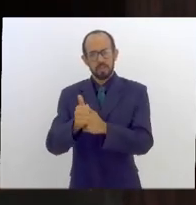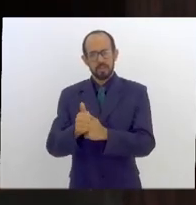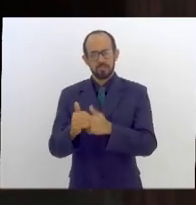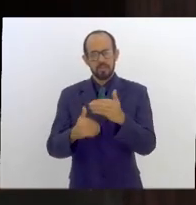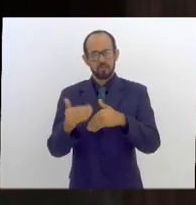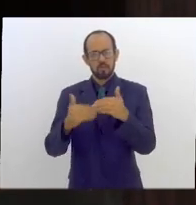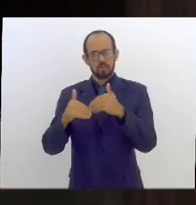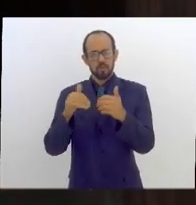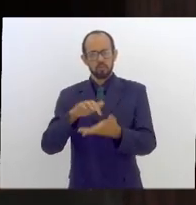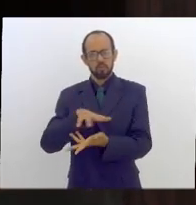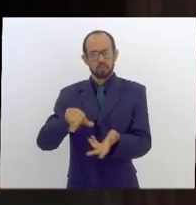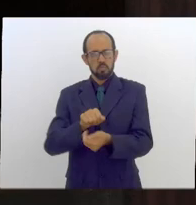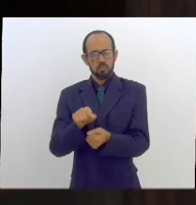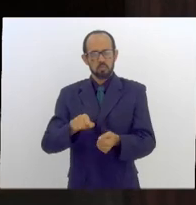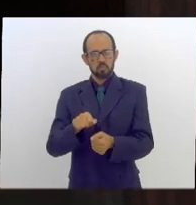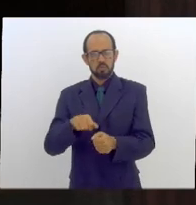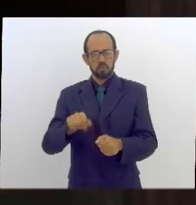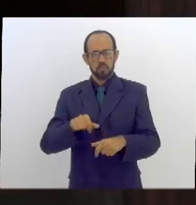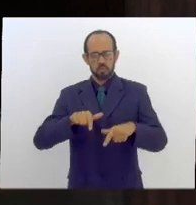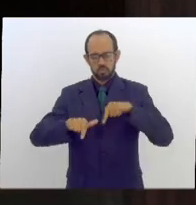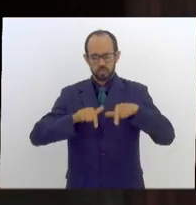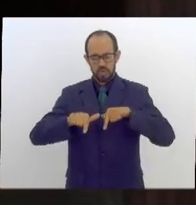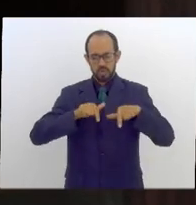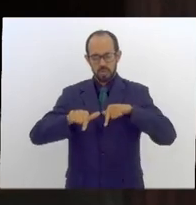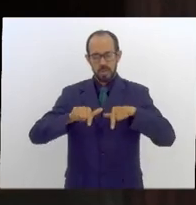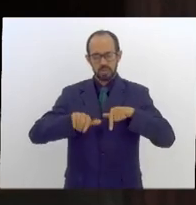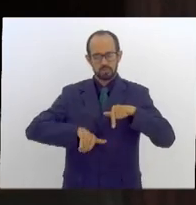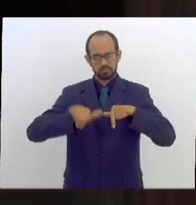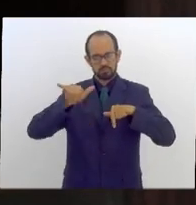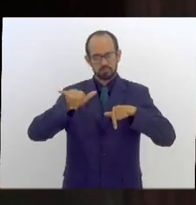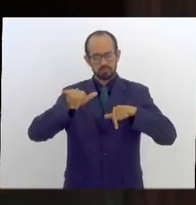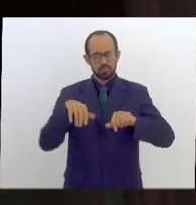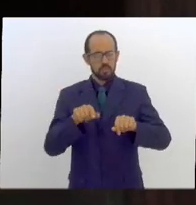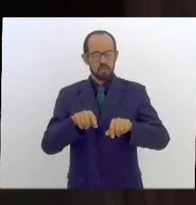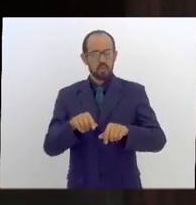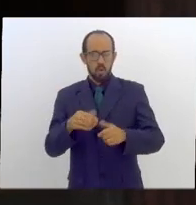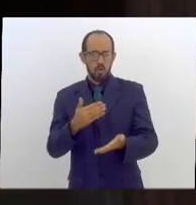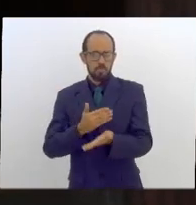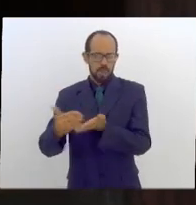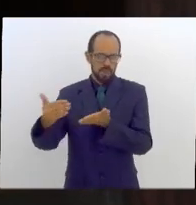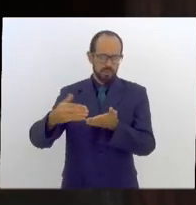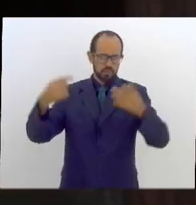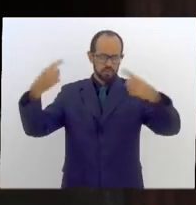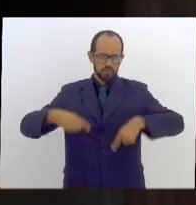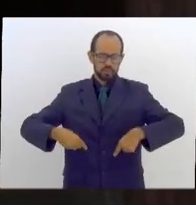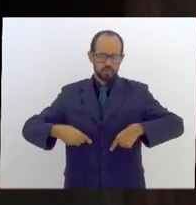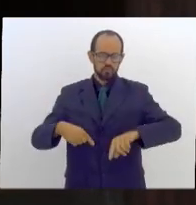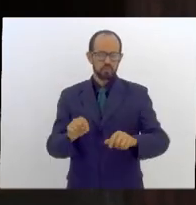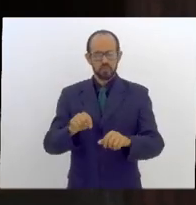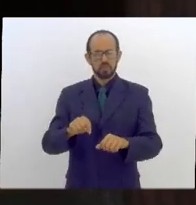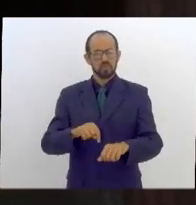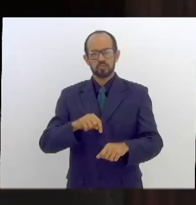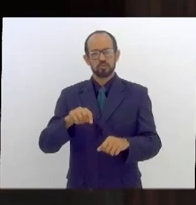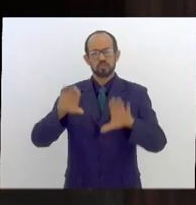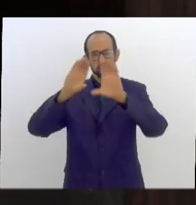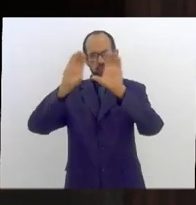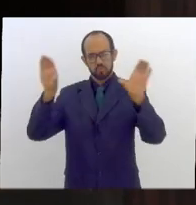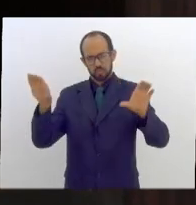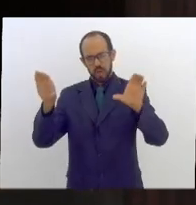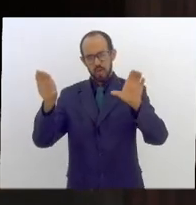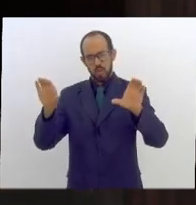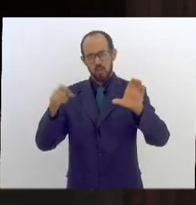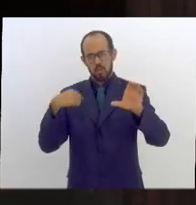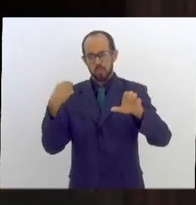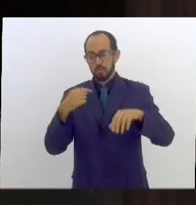evolução do mundo, as atividades aeronáuticas começam a conviver com os novos desafios da área espacial, para